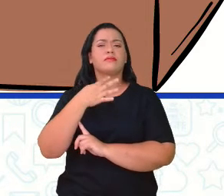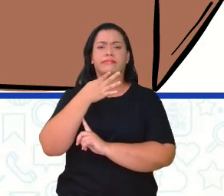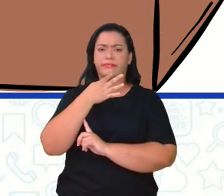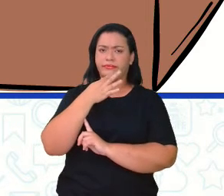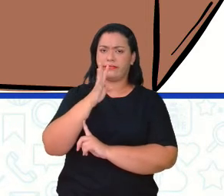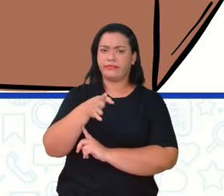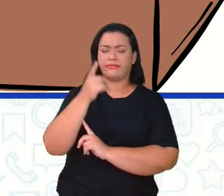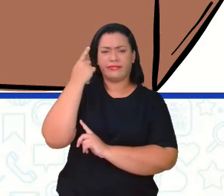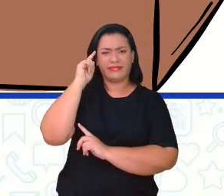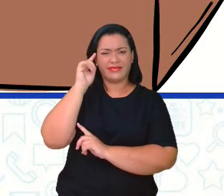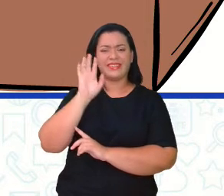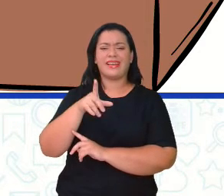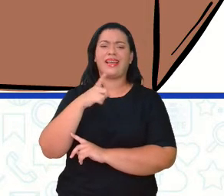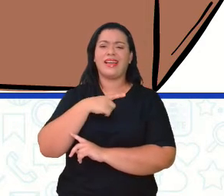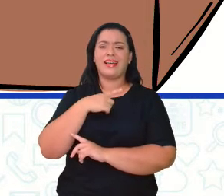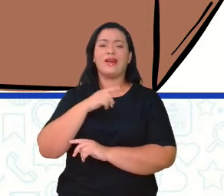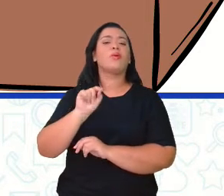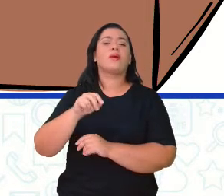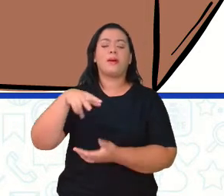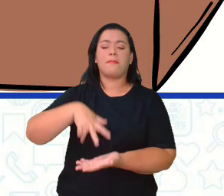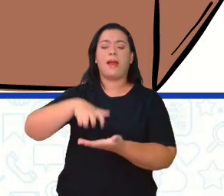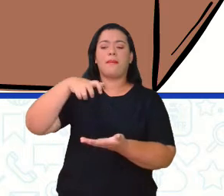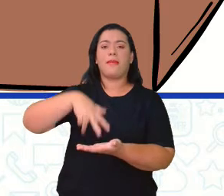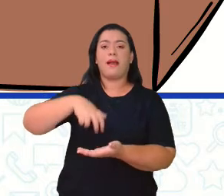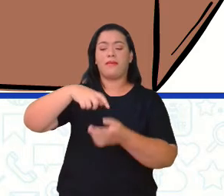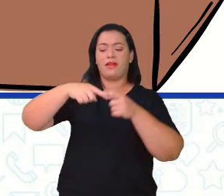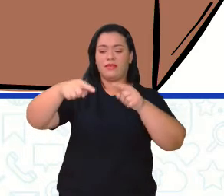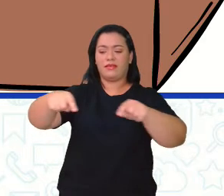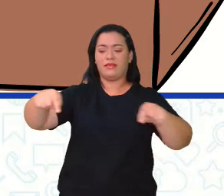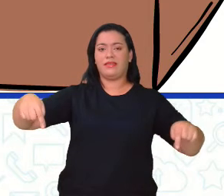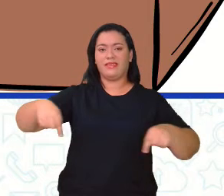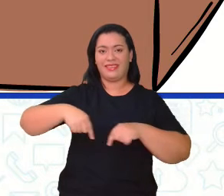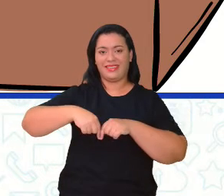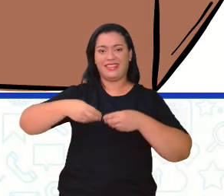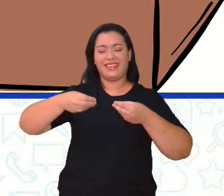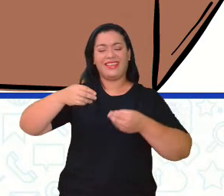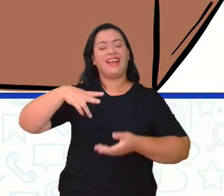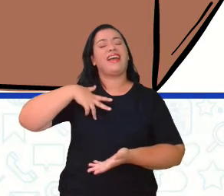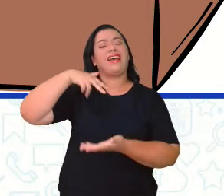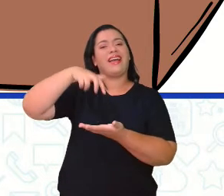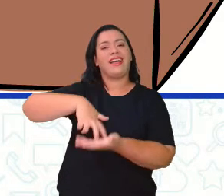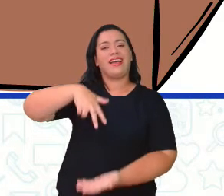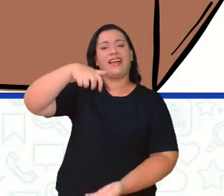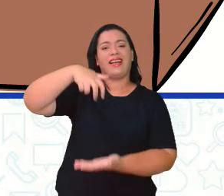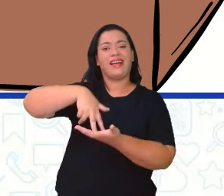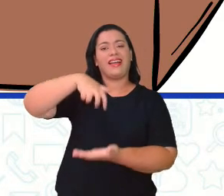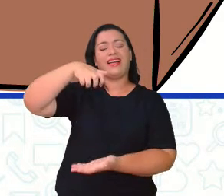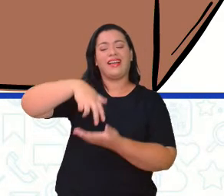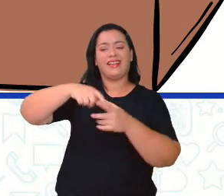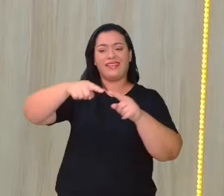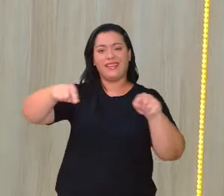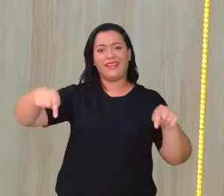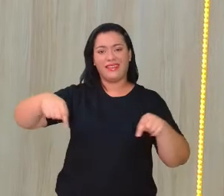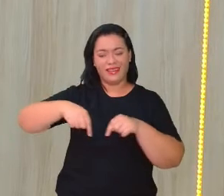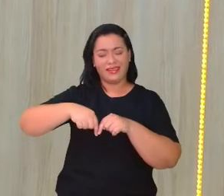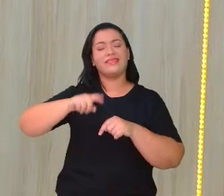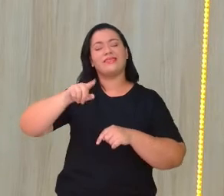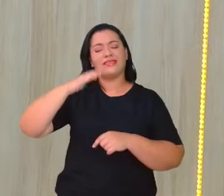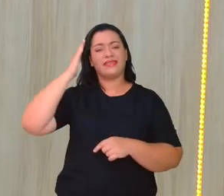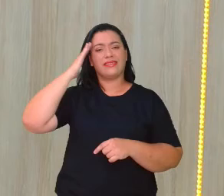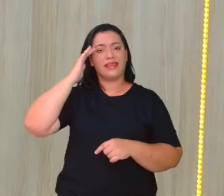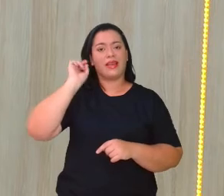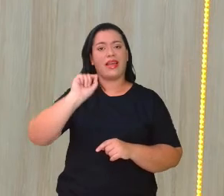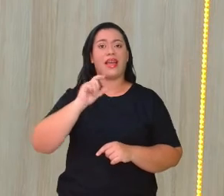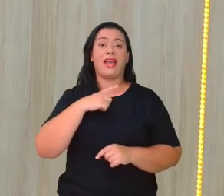né? No bairro sempre tem aquelas camas elásticas, que são maravilhosas. Adoro. E aí a gente consegue fazer esse link, né? Lembrar aí